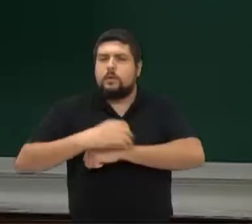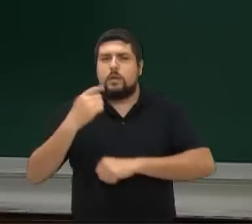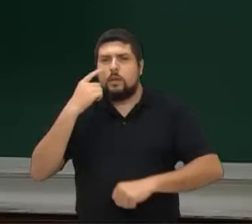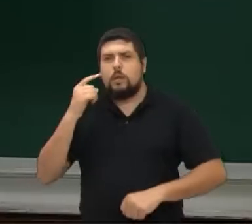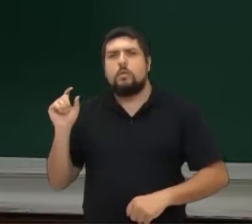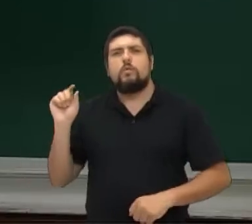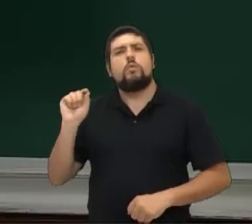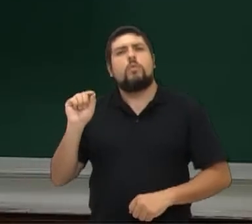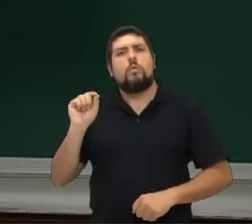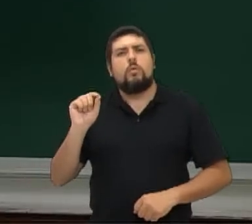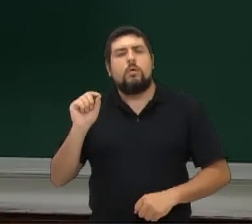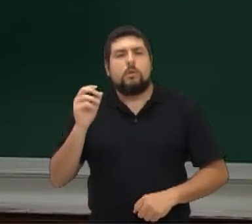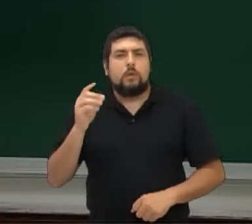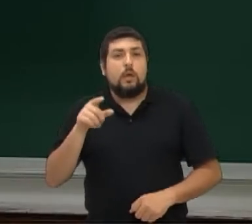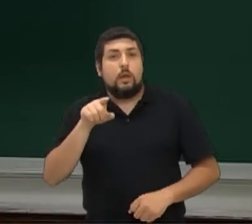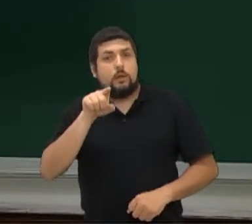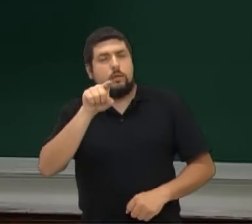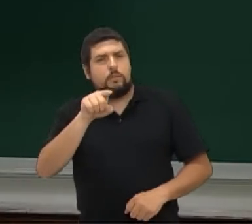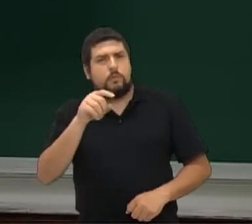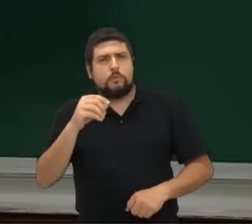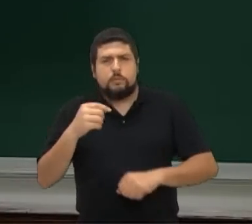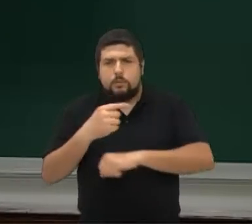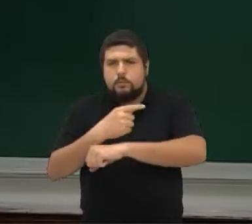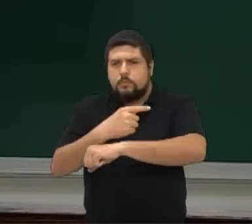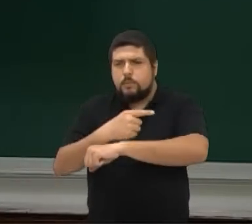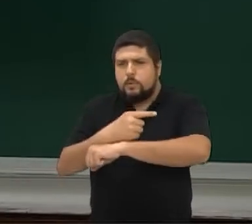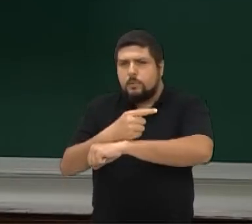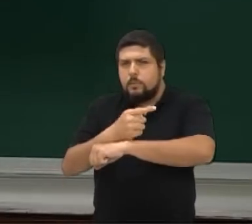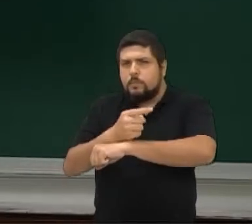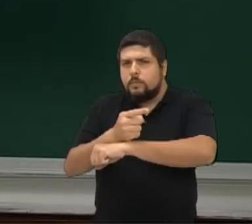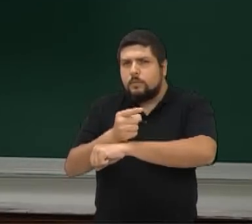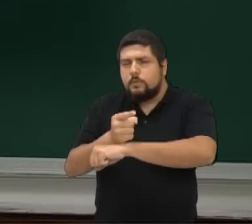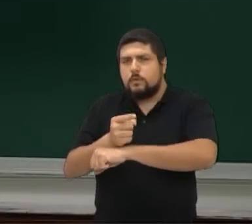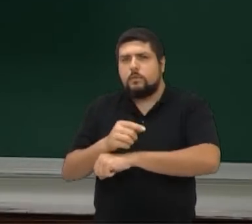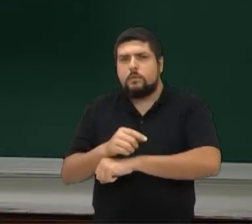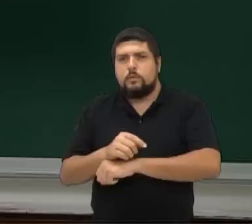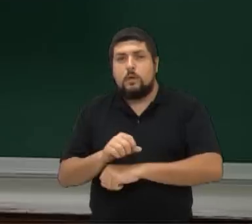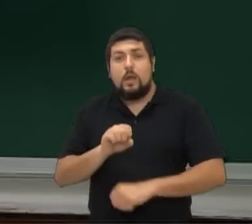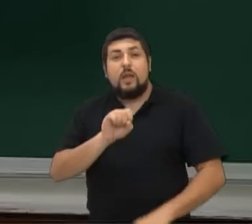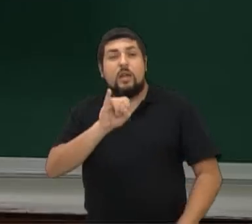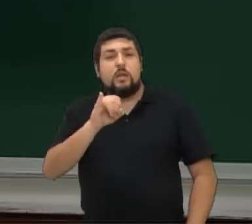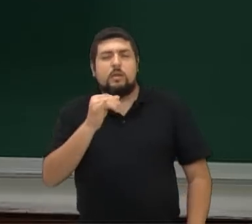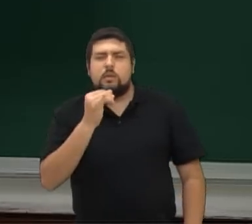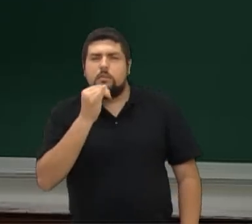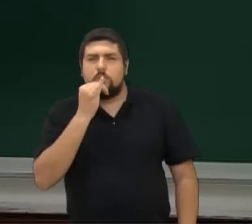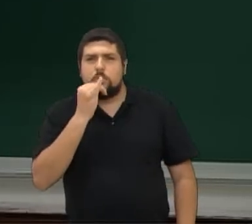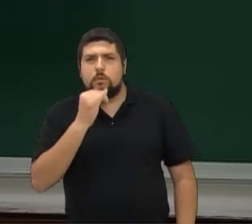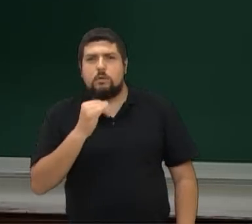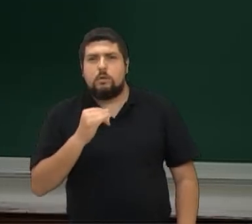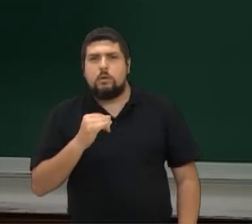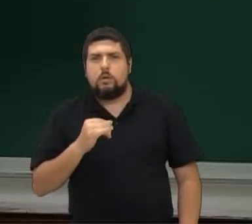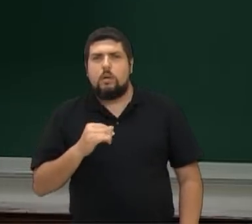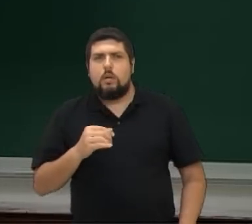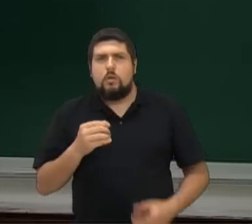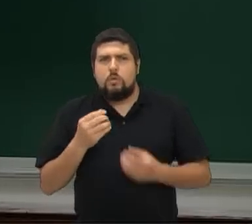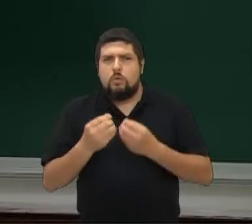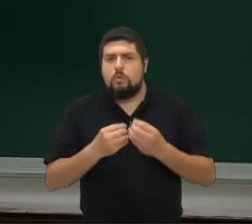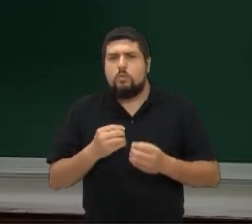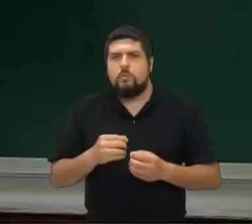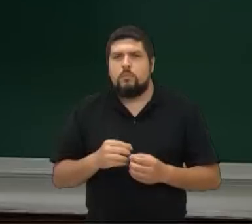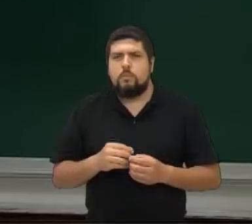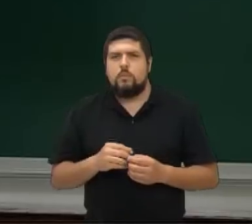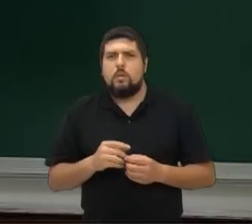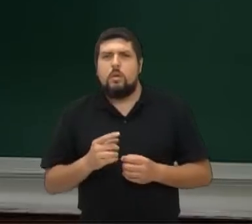você representar quando, por exemplo, o ponteiro do minuto, ele sai da casa